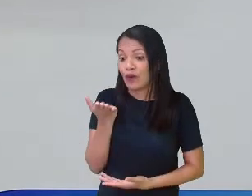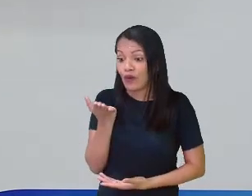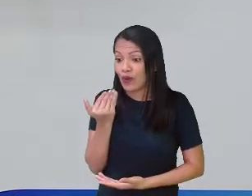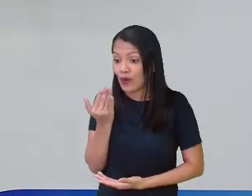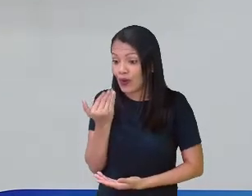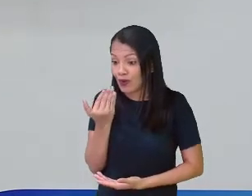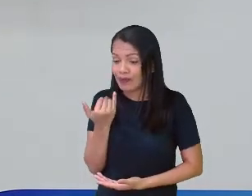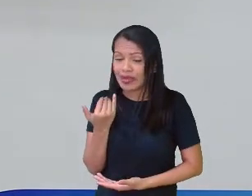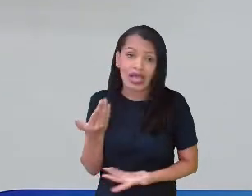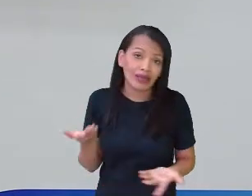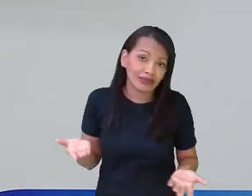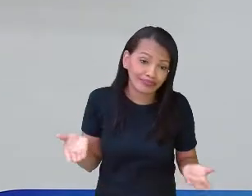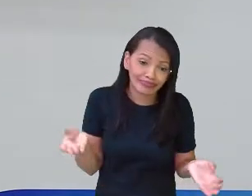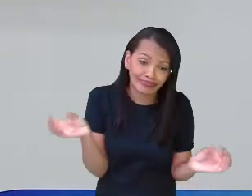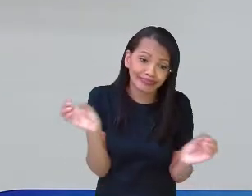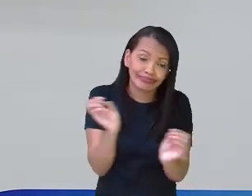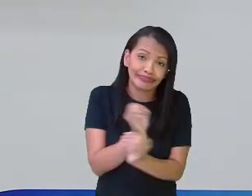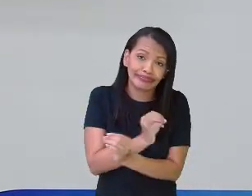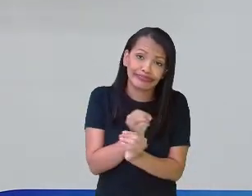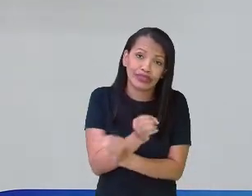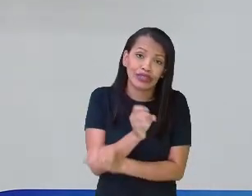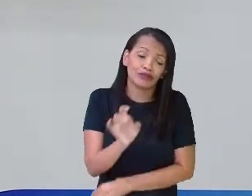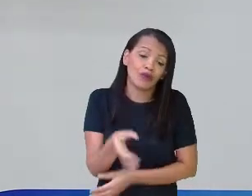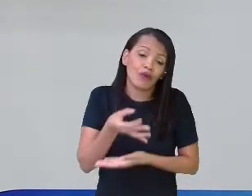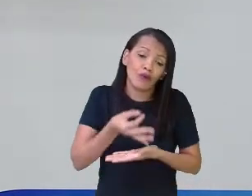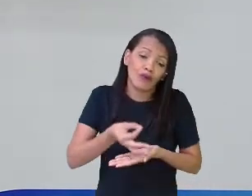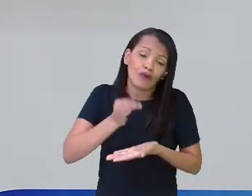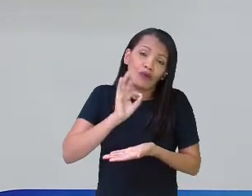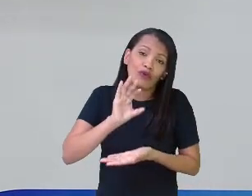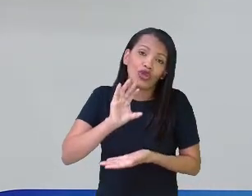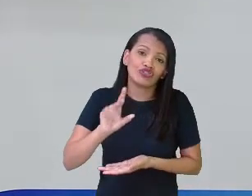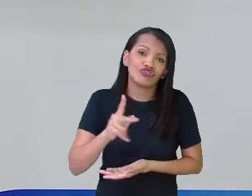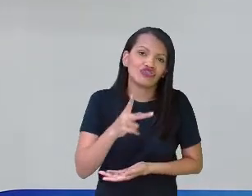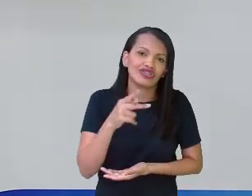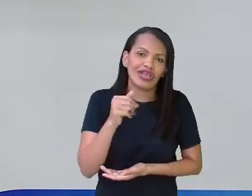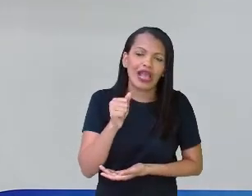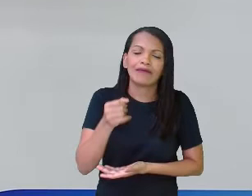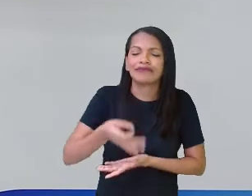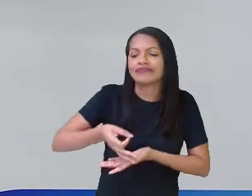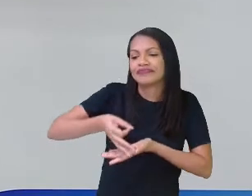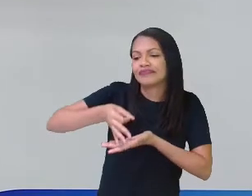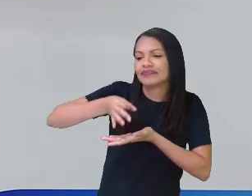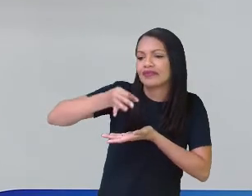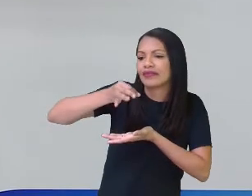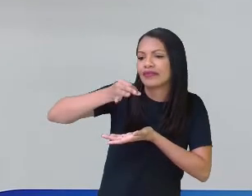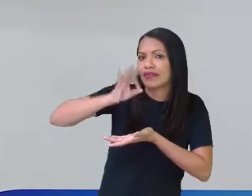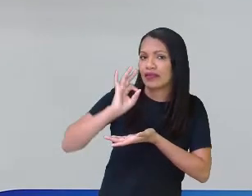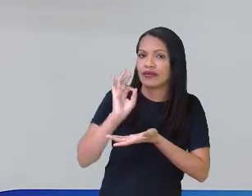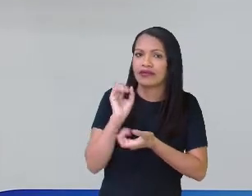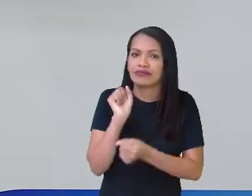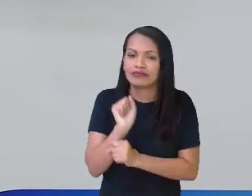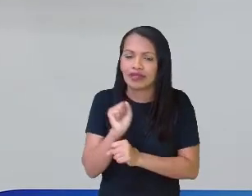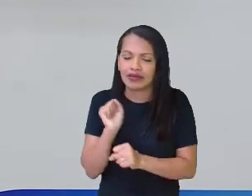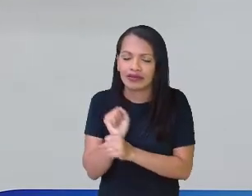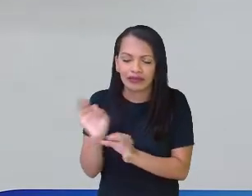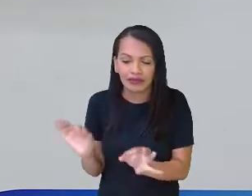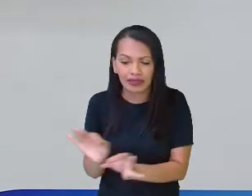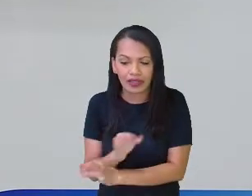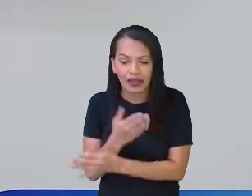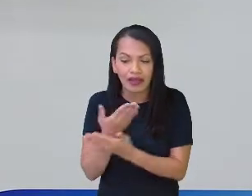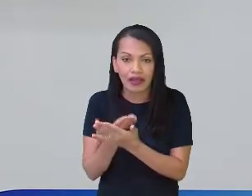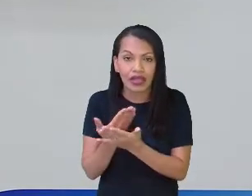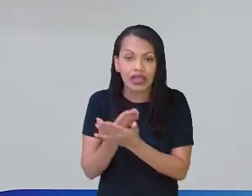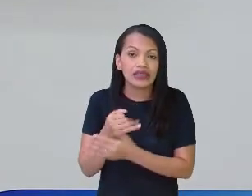tem nadinha aqui a não ser o meu chazinho que está me aguardando quando eu terminar a minha aula. Mas é isso. Se